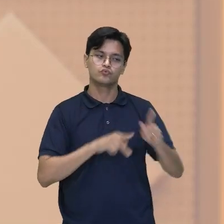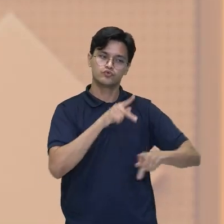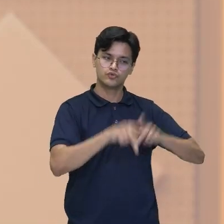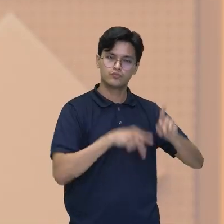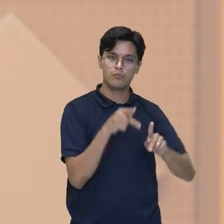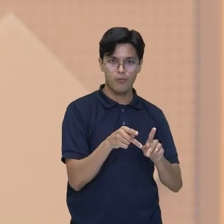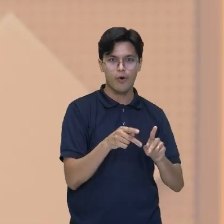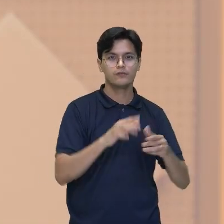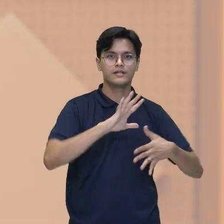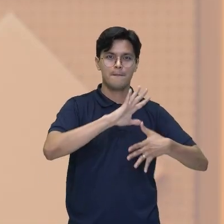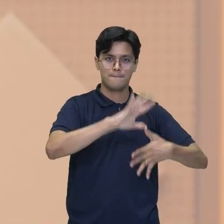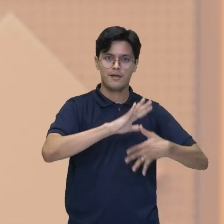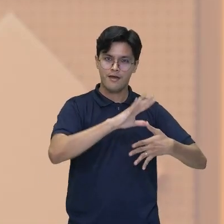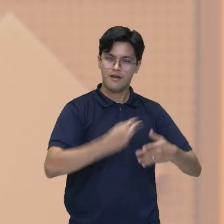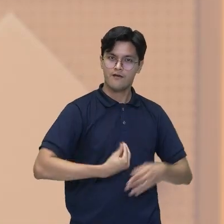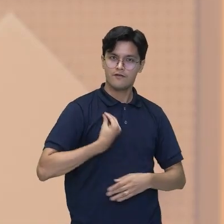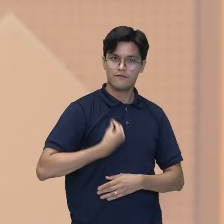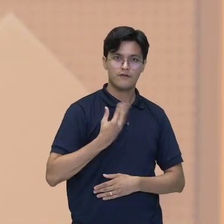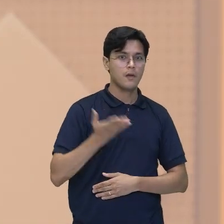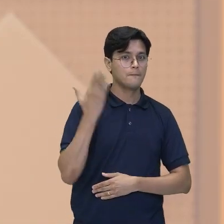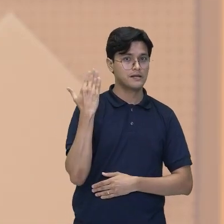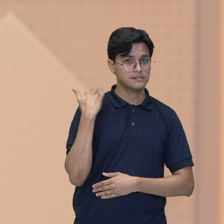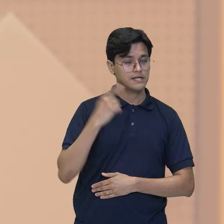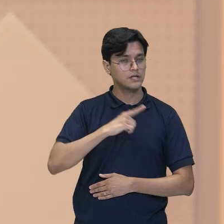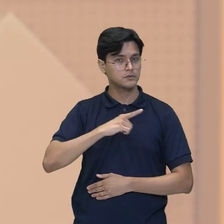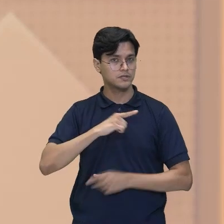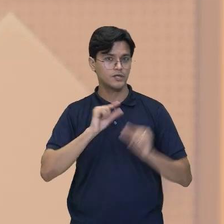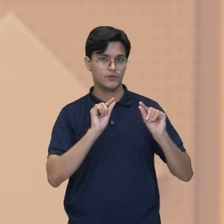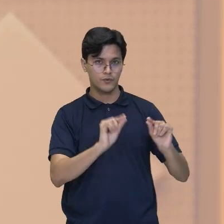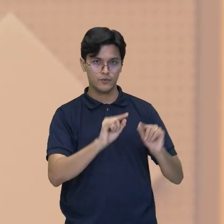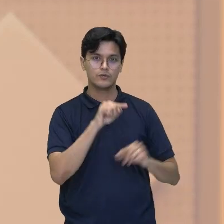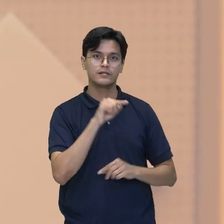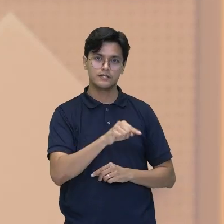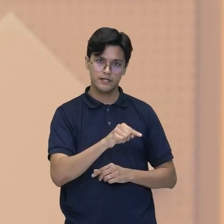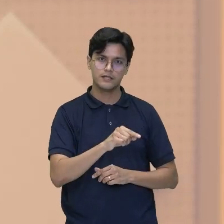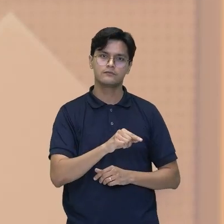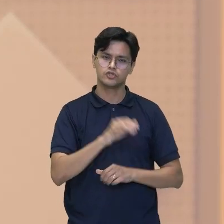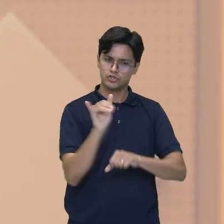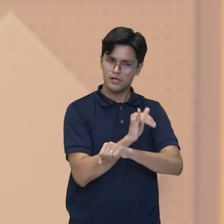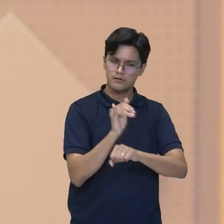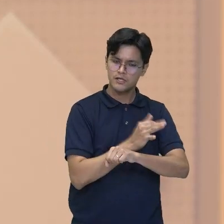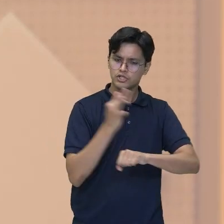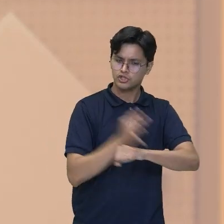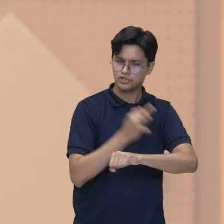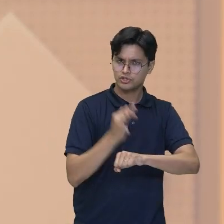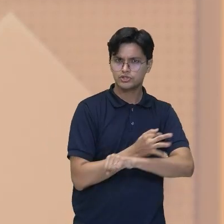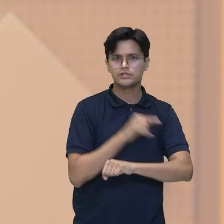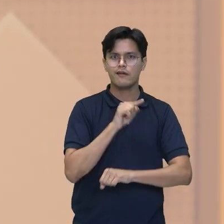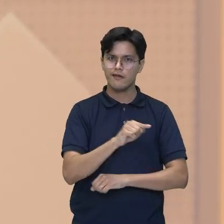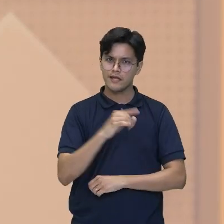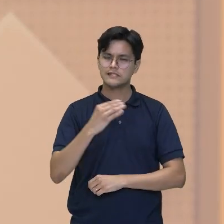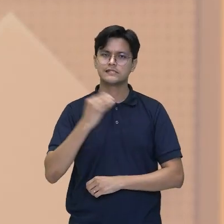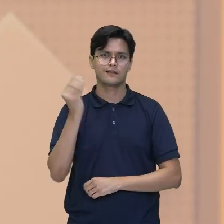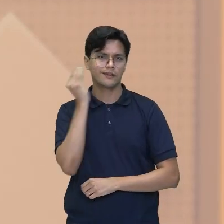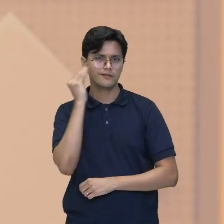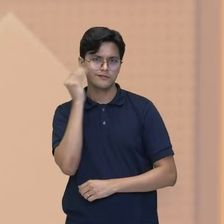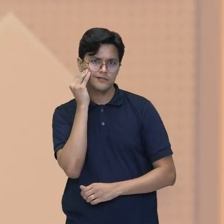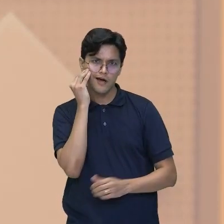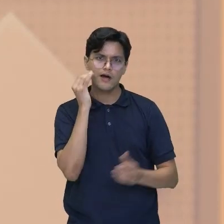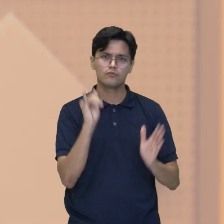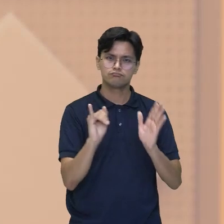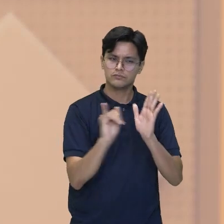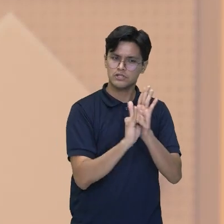de resistir, eles tentaram a todo momento a manter a sua identidade, a resistir ao